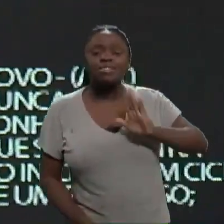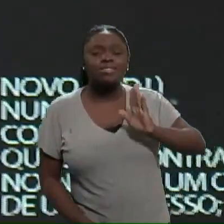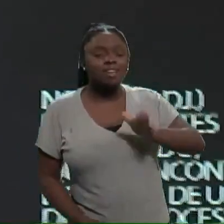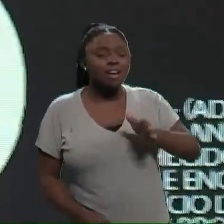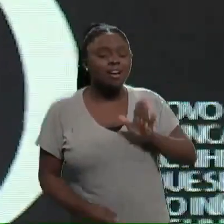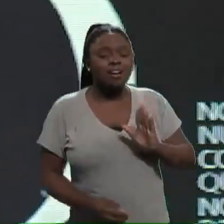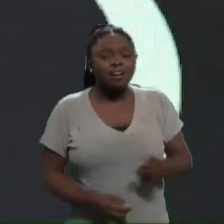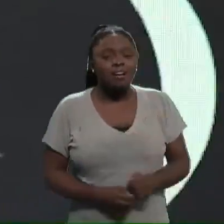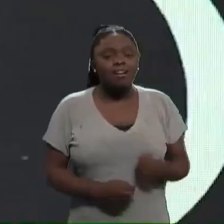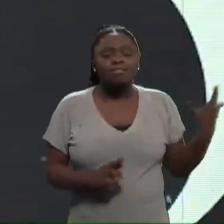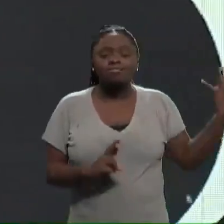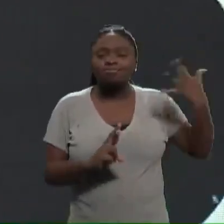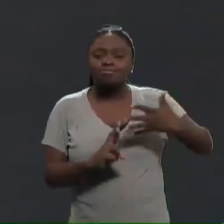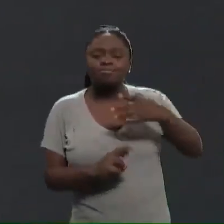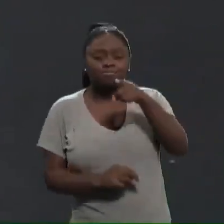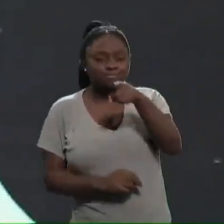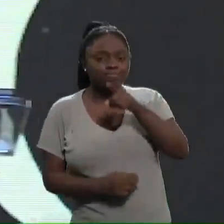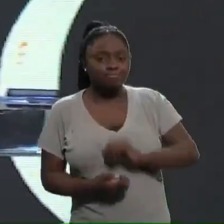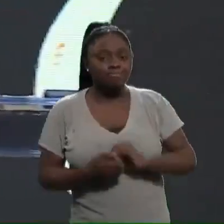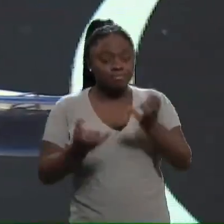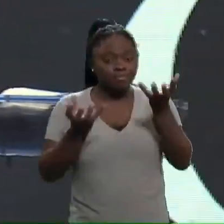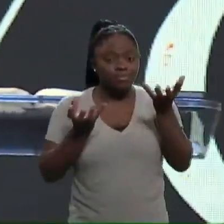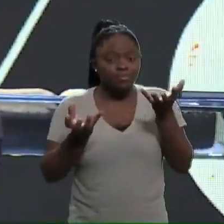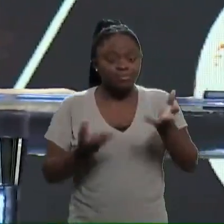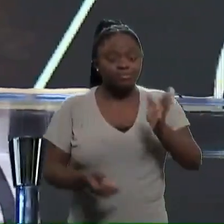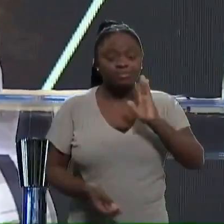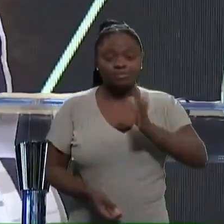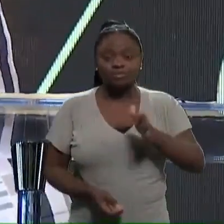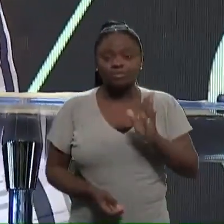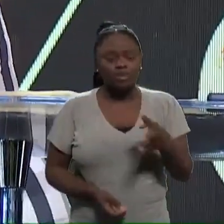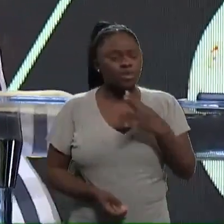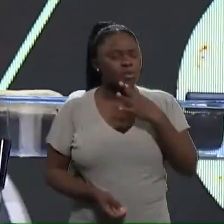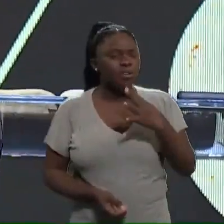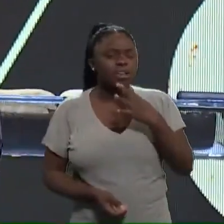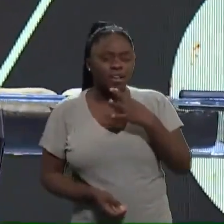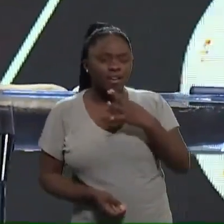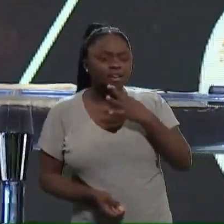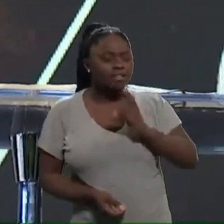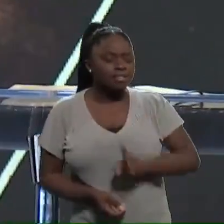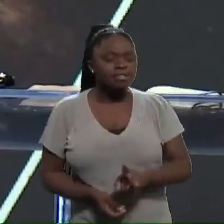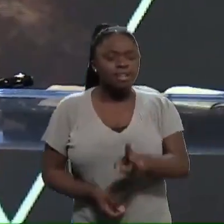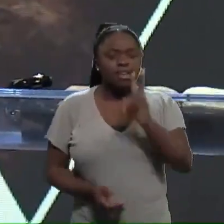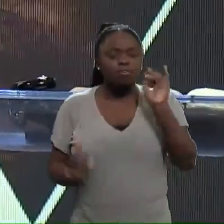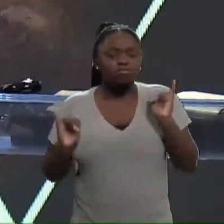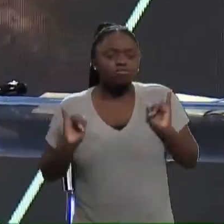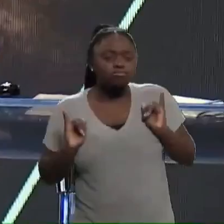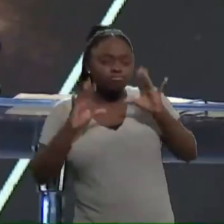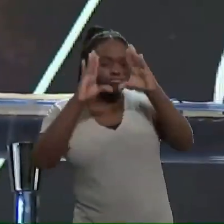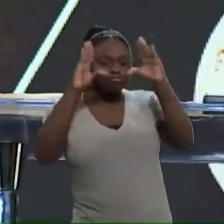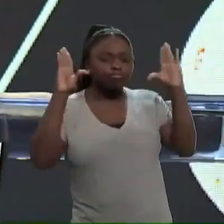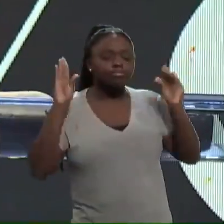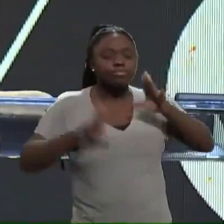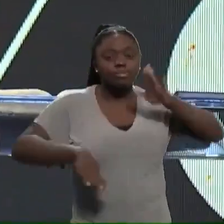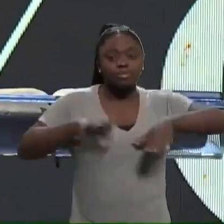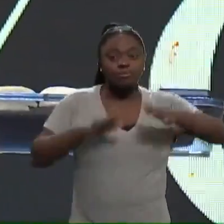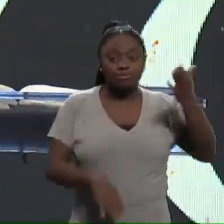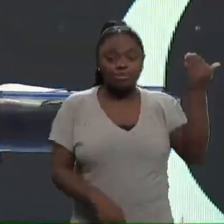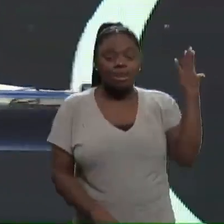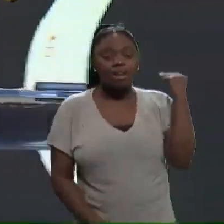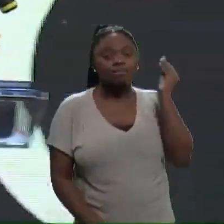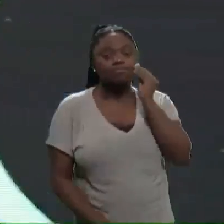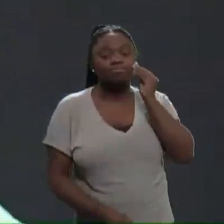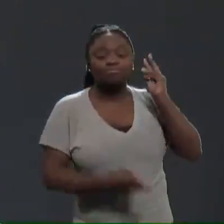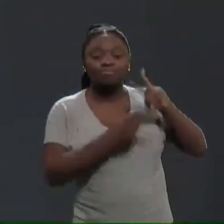modelo para você. Você quer ficar naquilo que já é conhecido para você. Muitas vezes o passado tenta